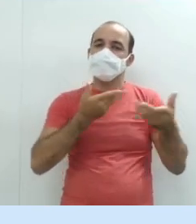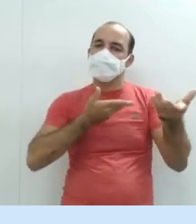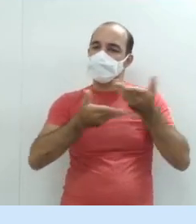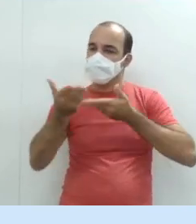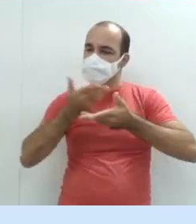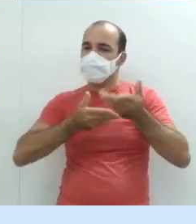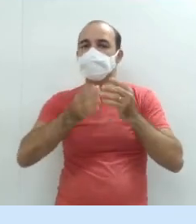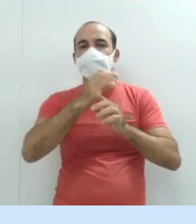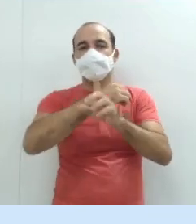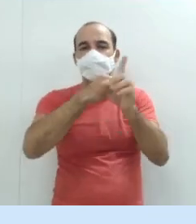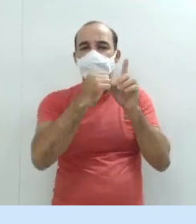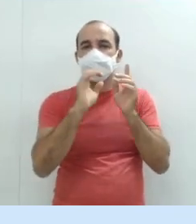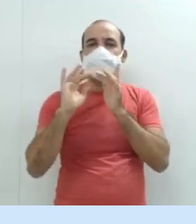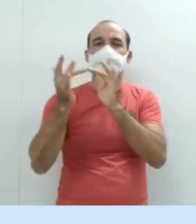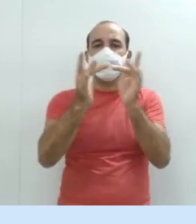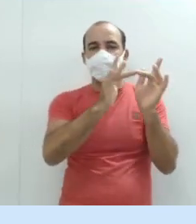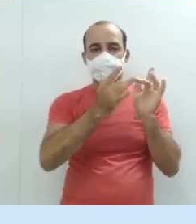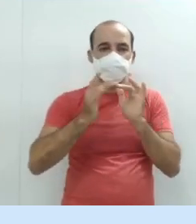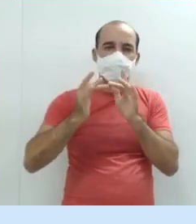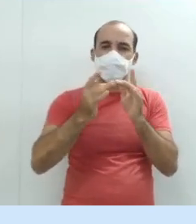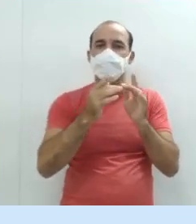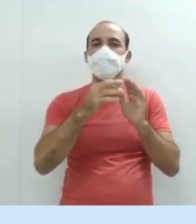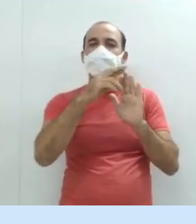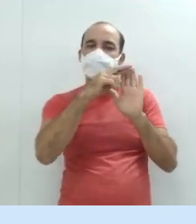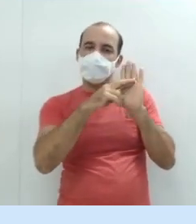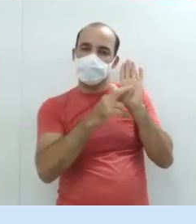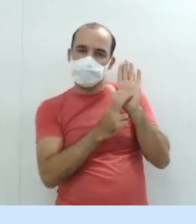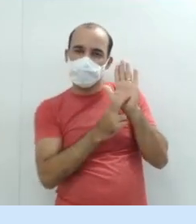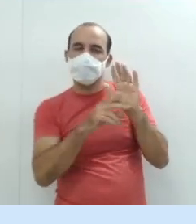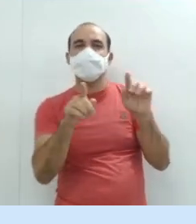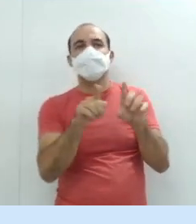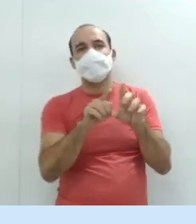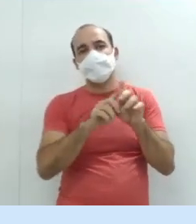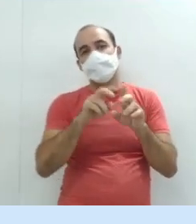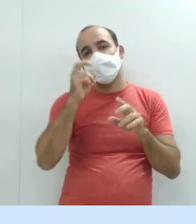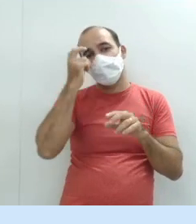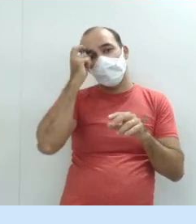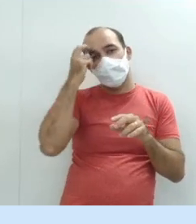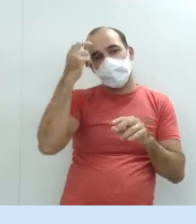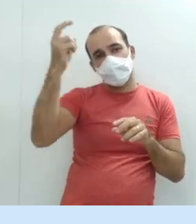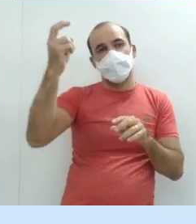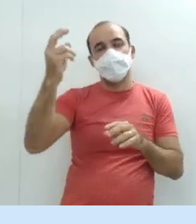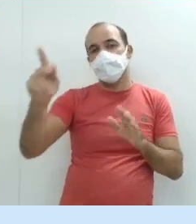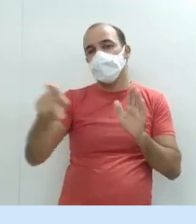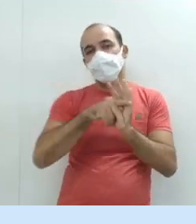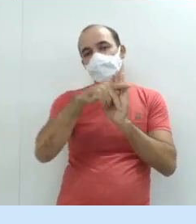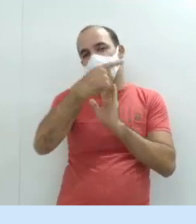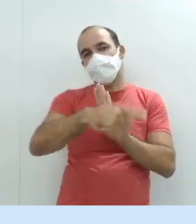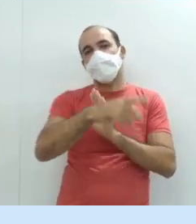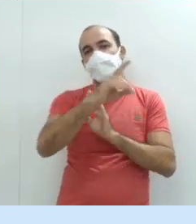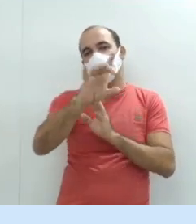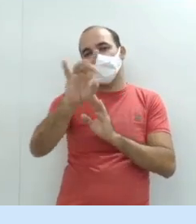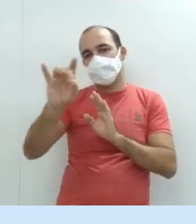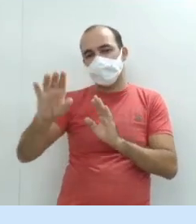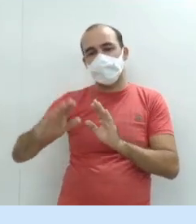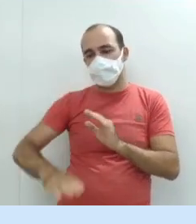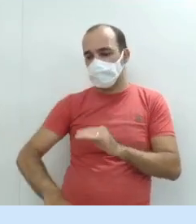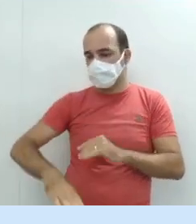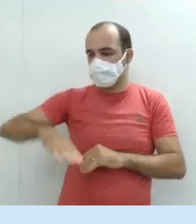sua cultura, que se torna essencial para o nosso desenvolvimento como seres humanos, como